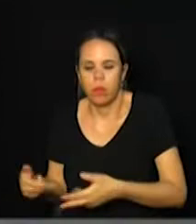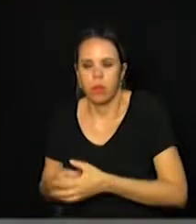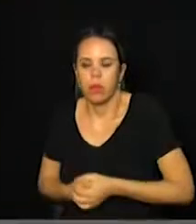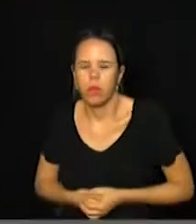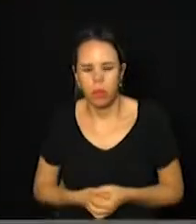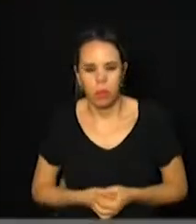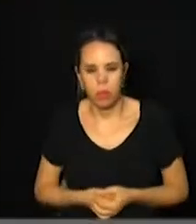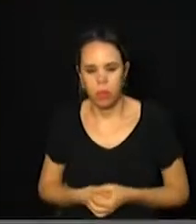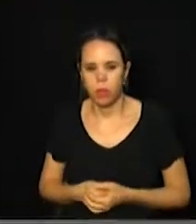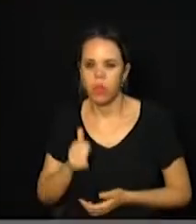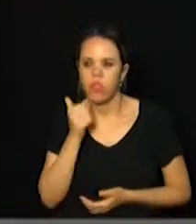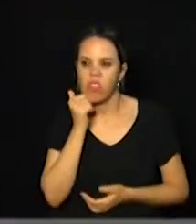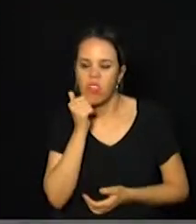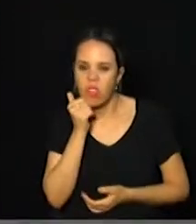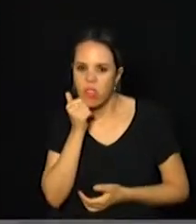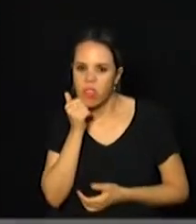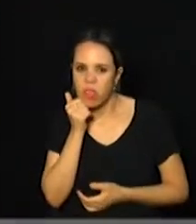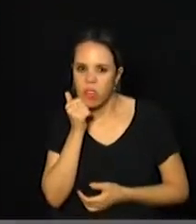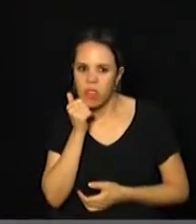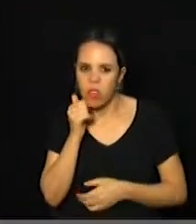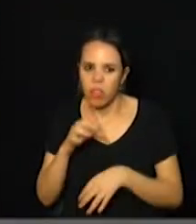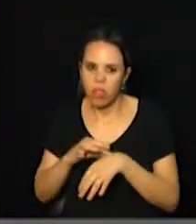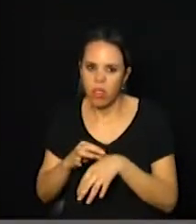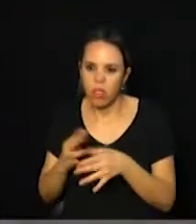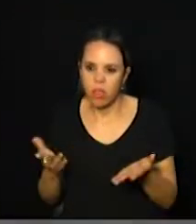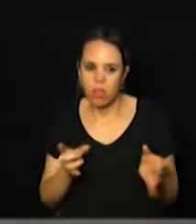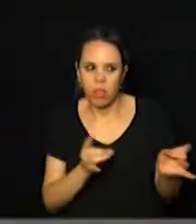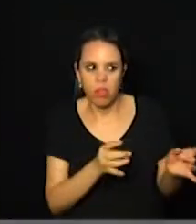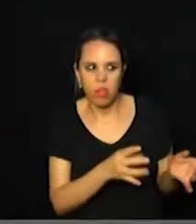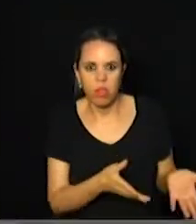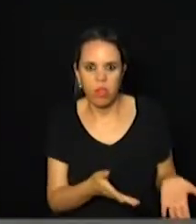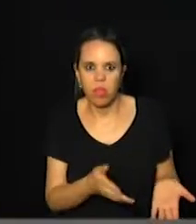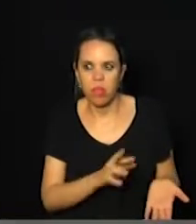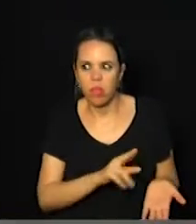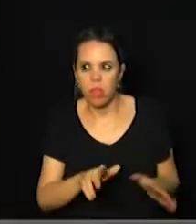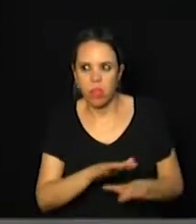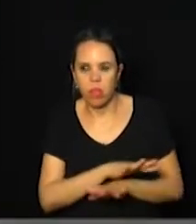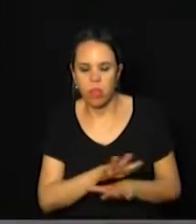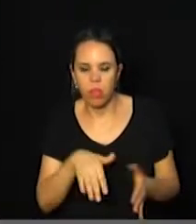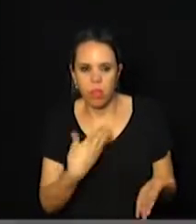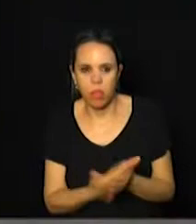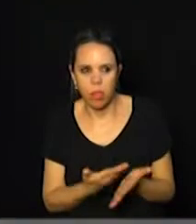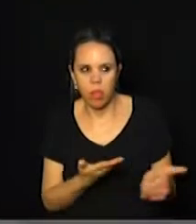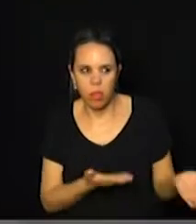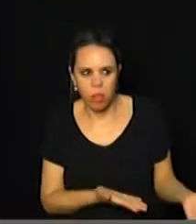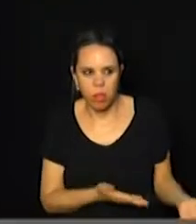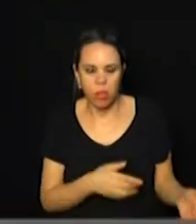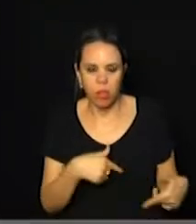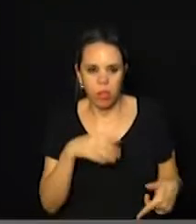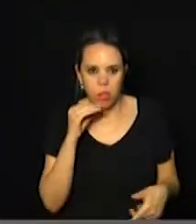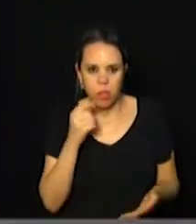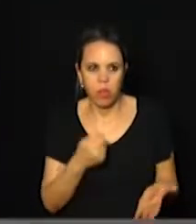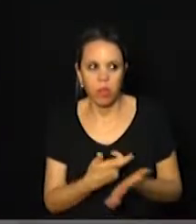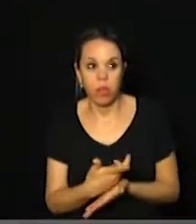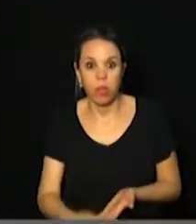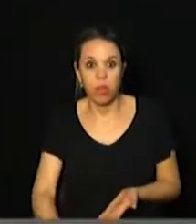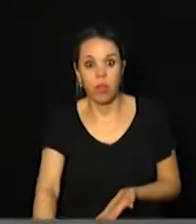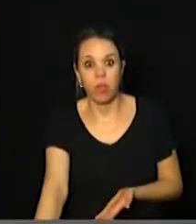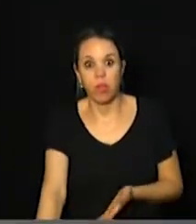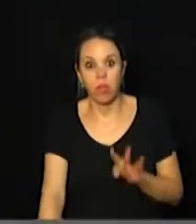nos nos assuntos que hoje está sendo vendido nem isso até isso o trabalhador ele tem que comprar